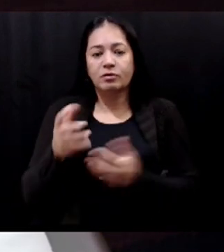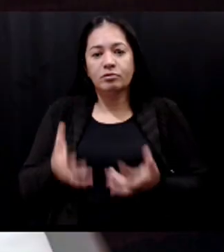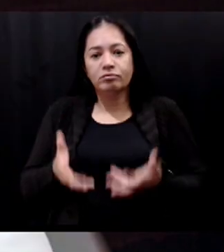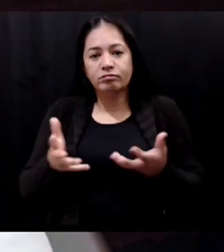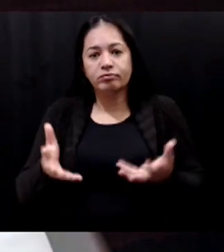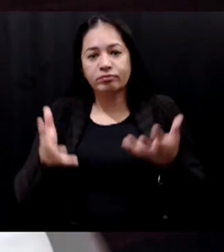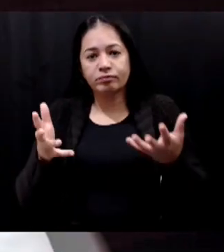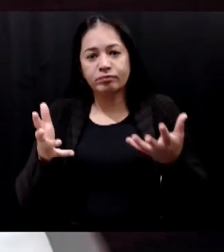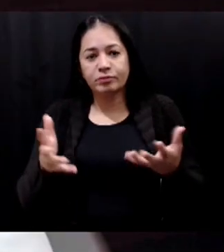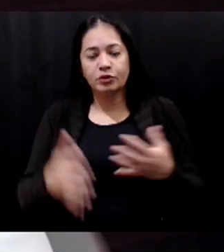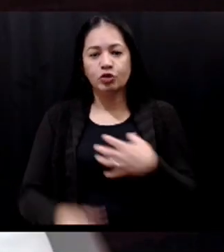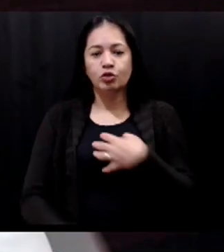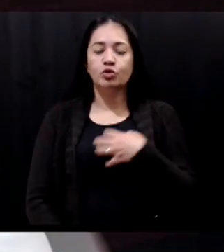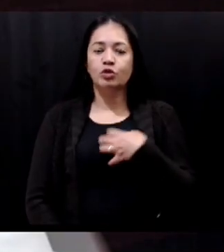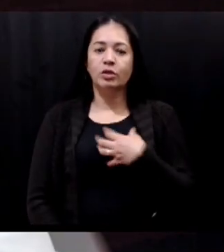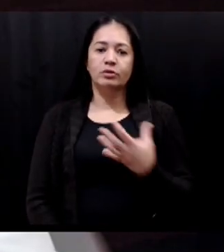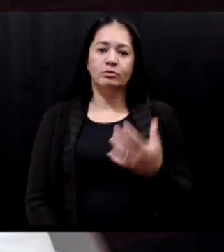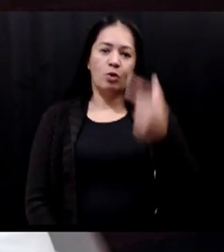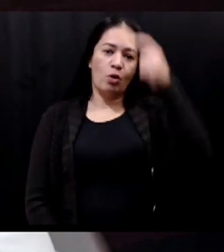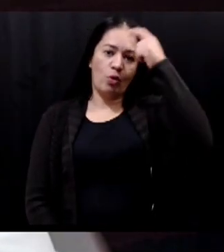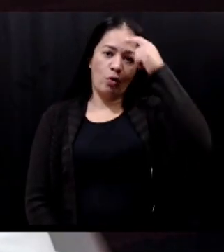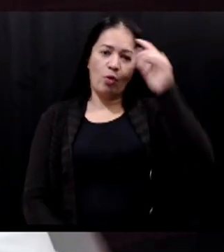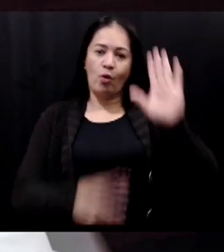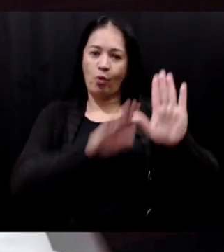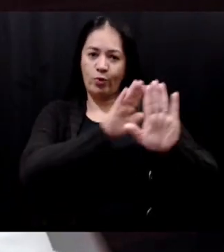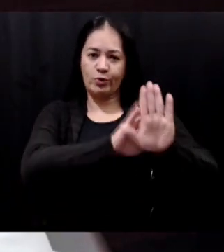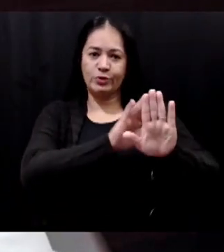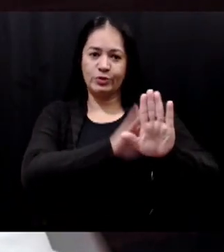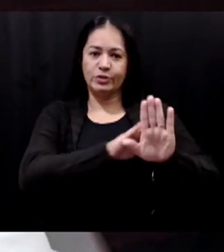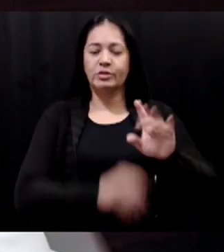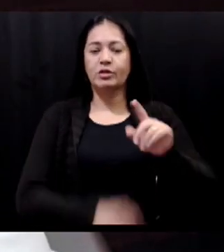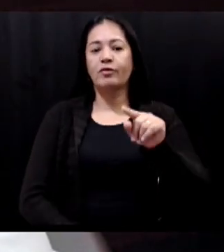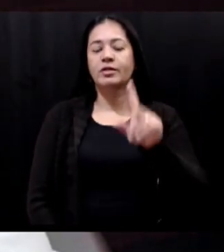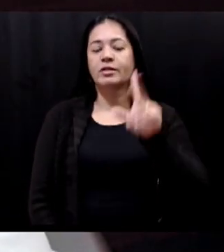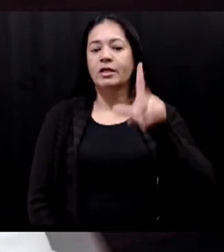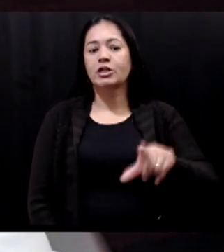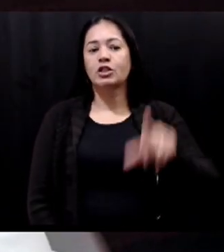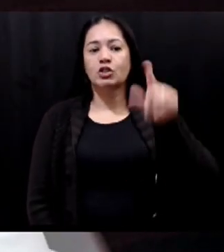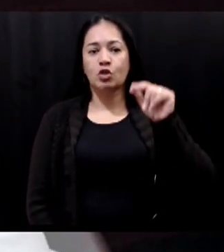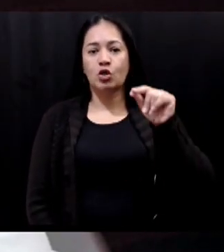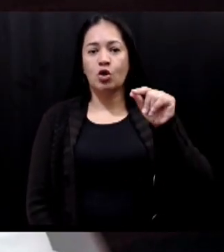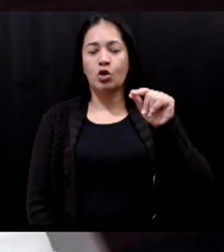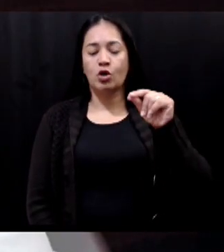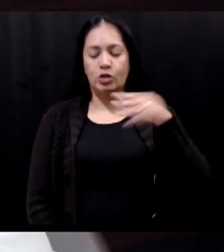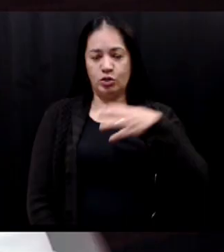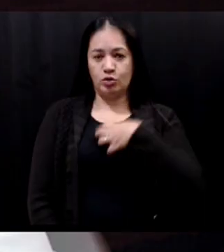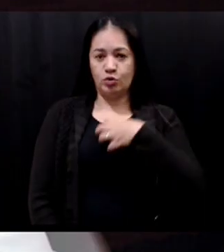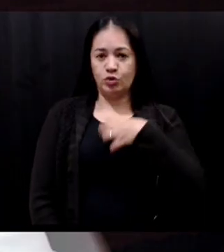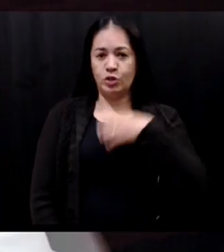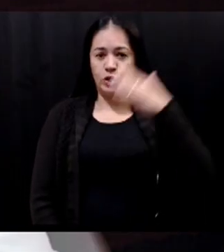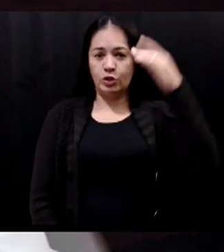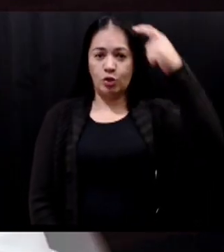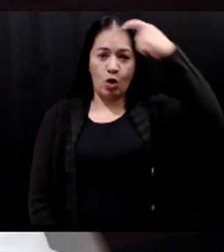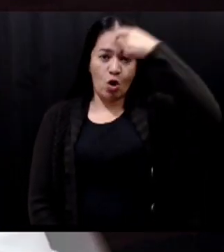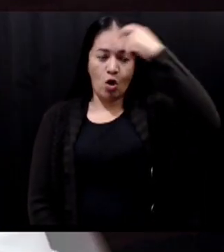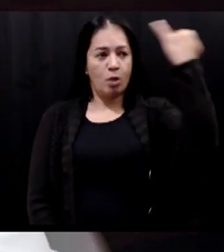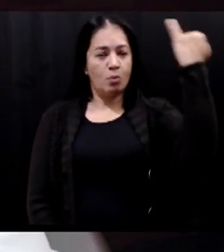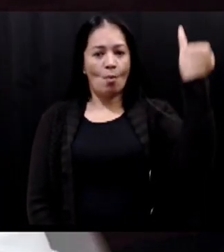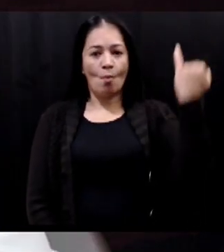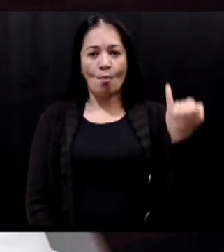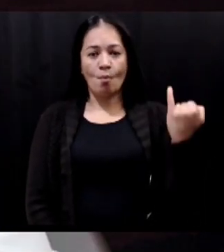Então, quando você toma uma decisão, por exemplo, de forma consciente em emagrecer, porque você quer ter uma